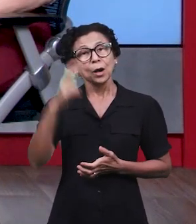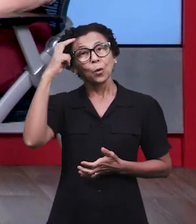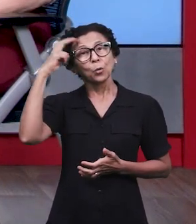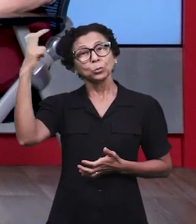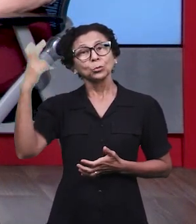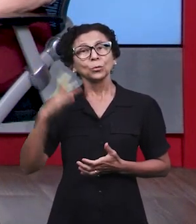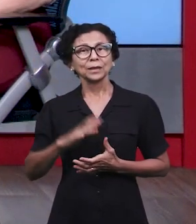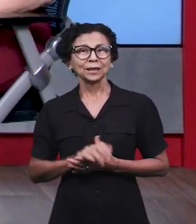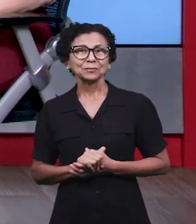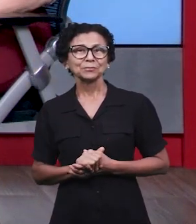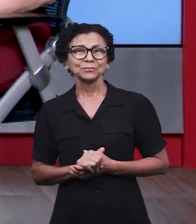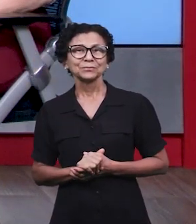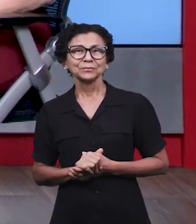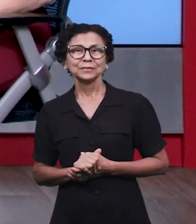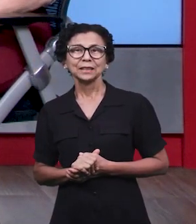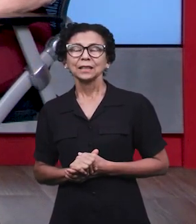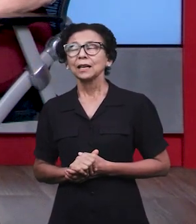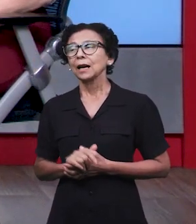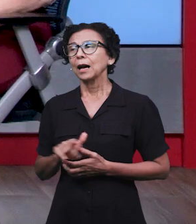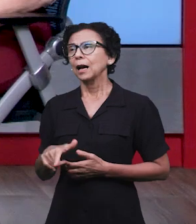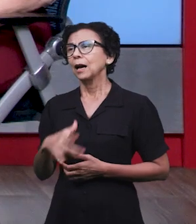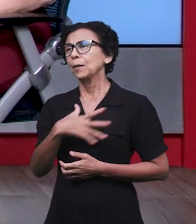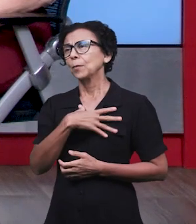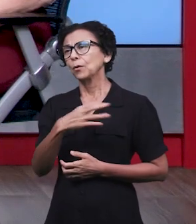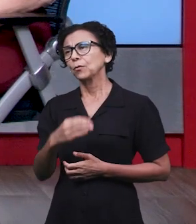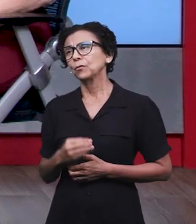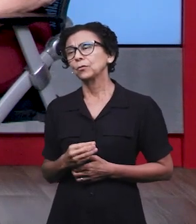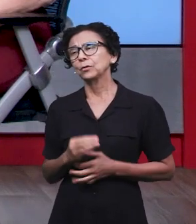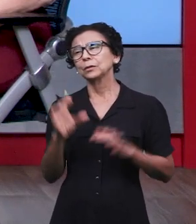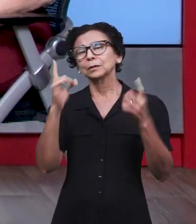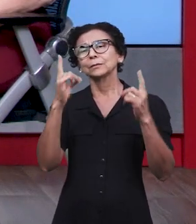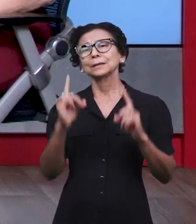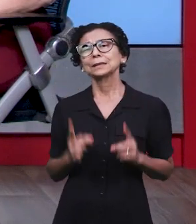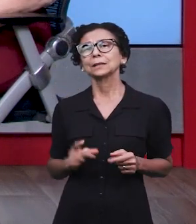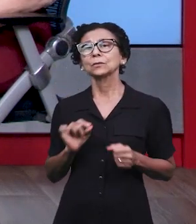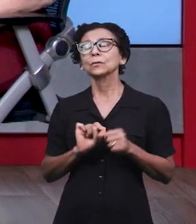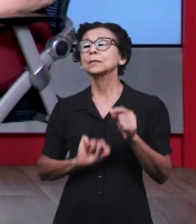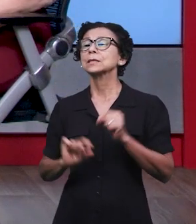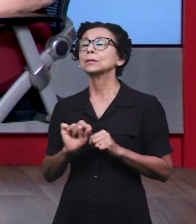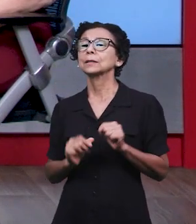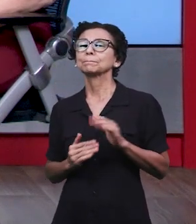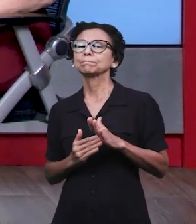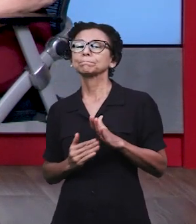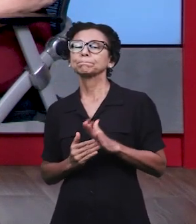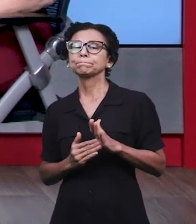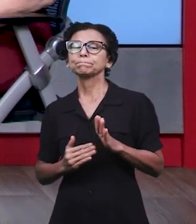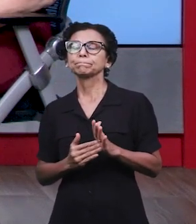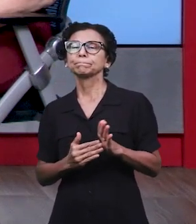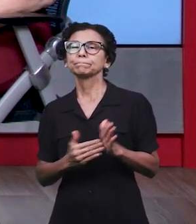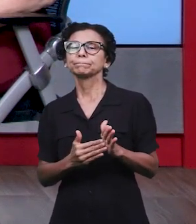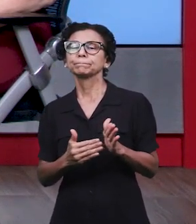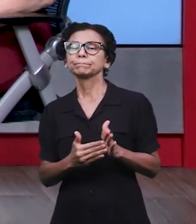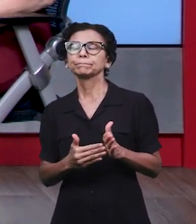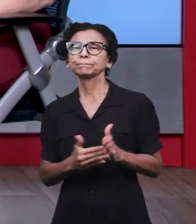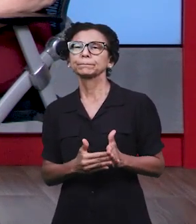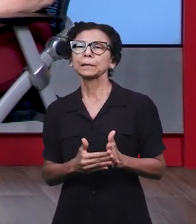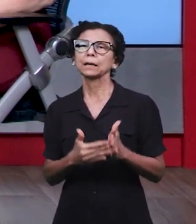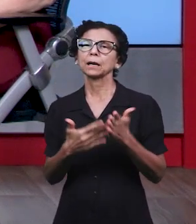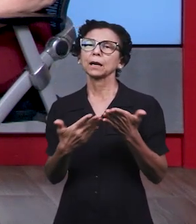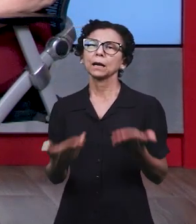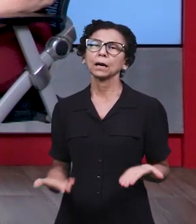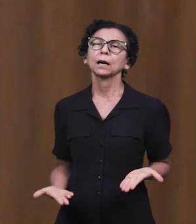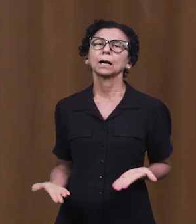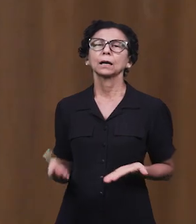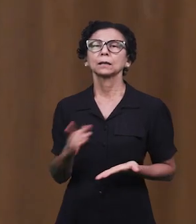casa, desde pequenininho. Meu filho tem uma deficiência, o que eu faço? Eu vou limitando, eu não invisto nele. Então você, pai que